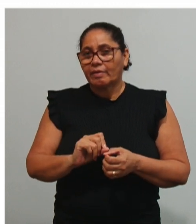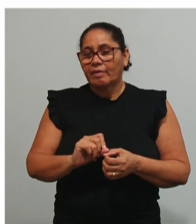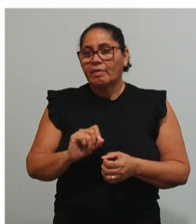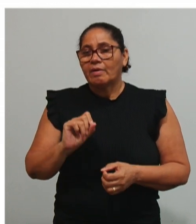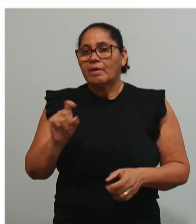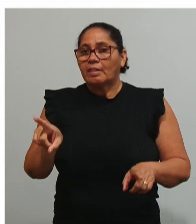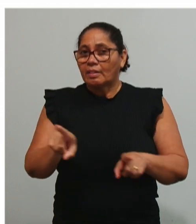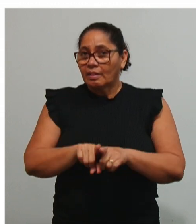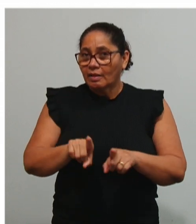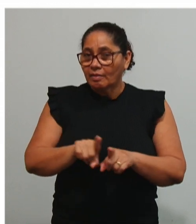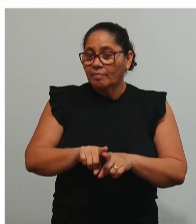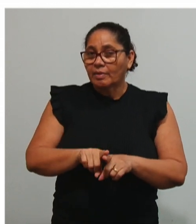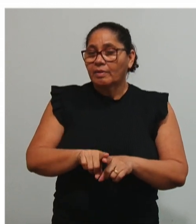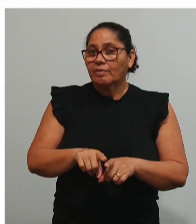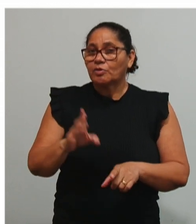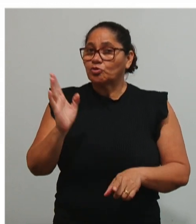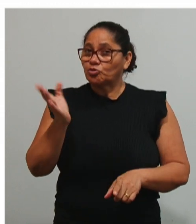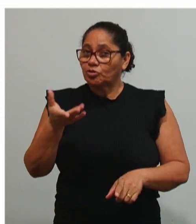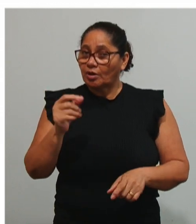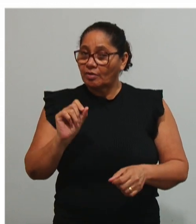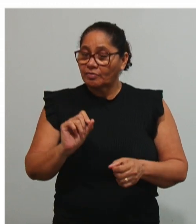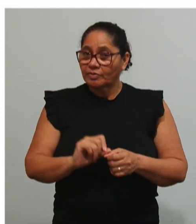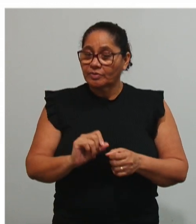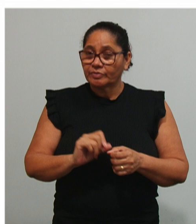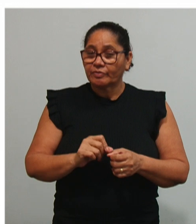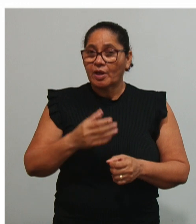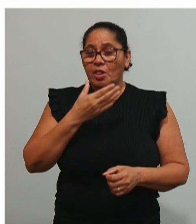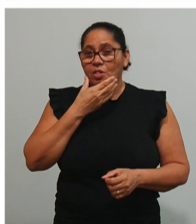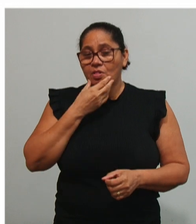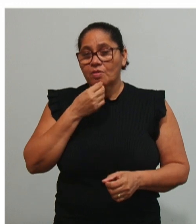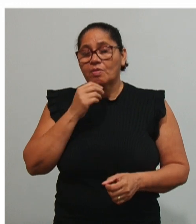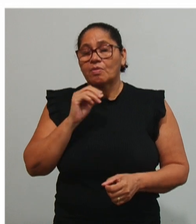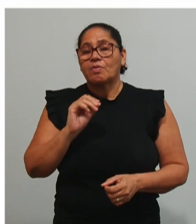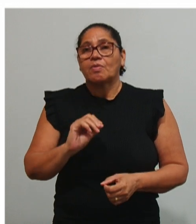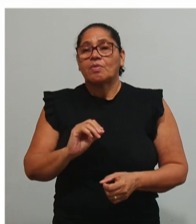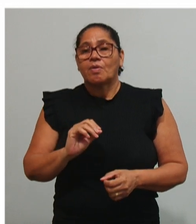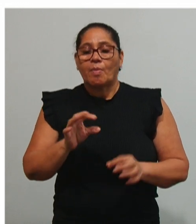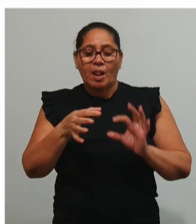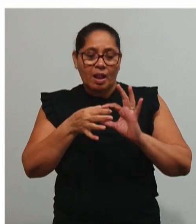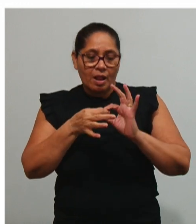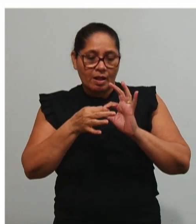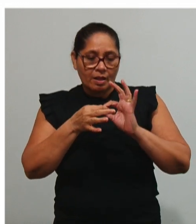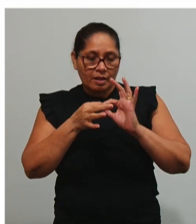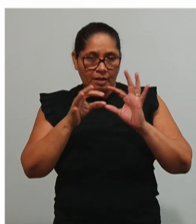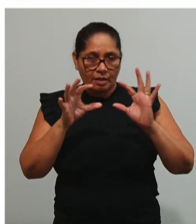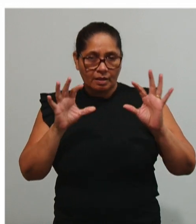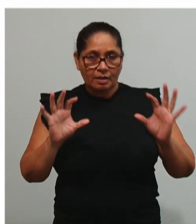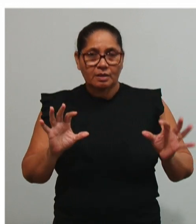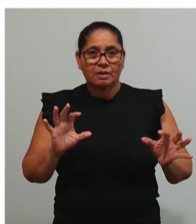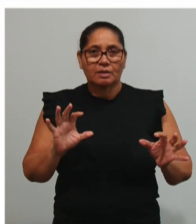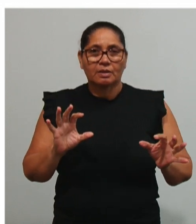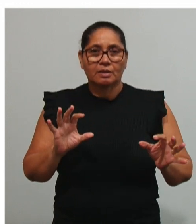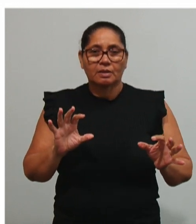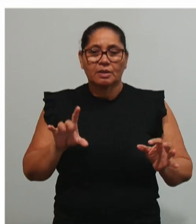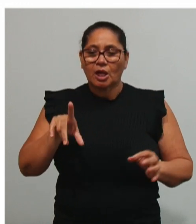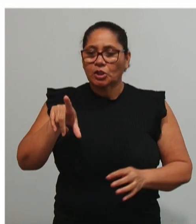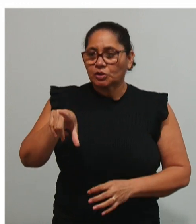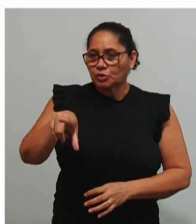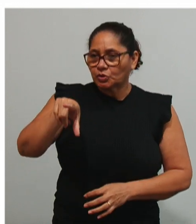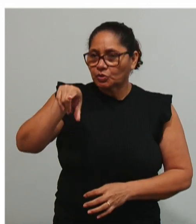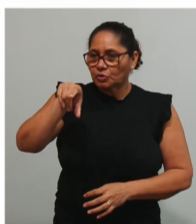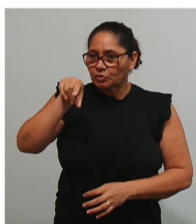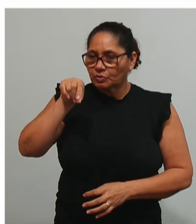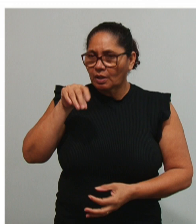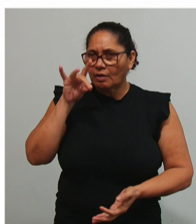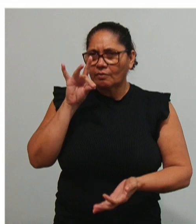realizou, nós temos o que o autor chama de estratégia deliberada, que é aquilo que se optou de